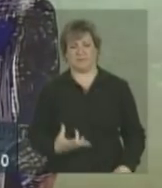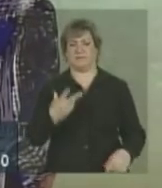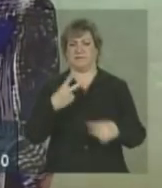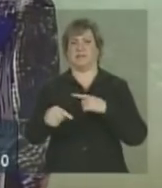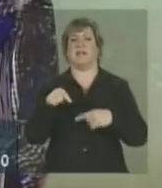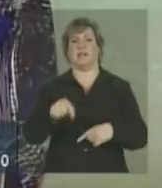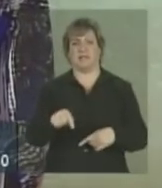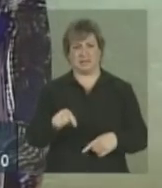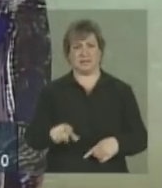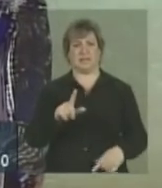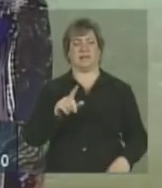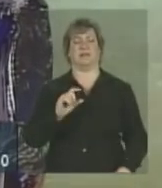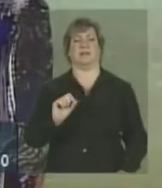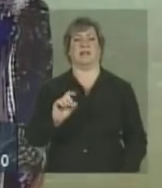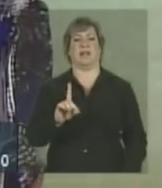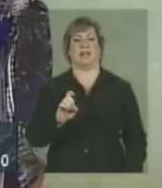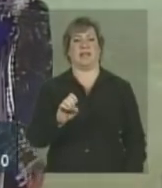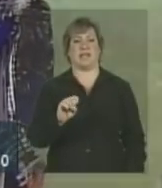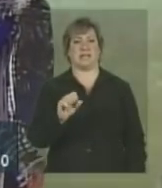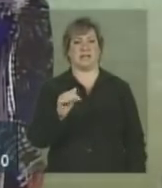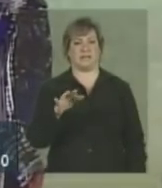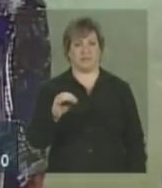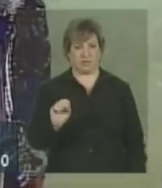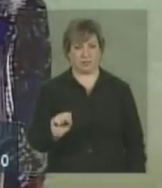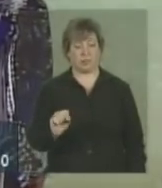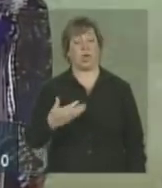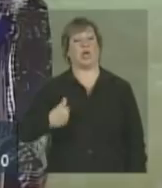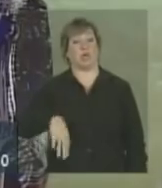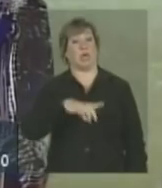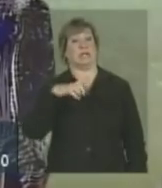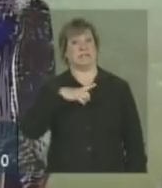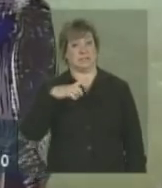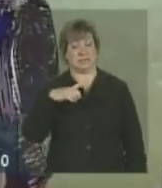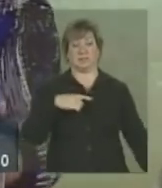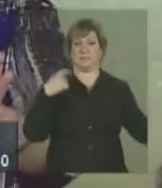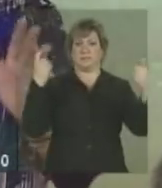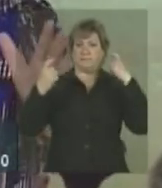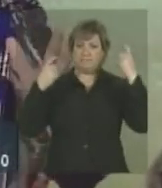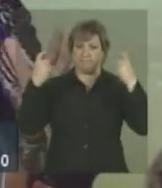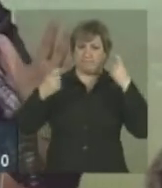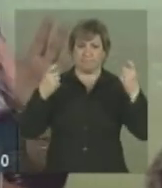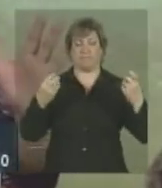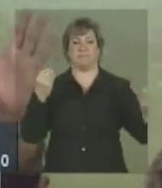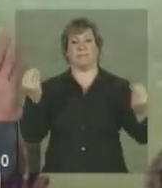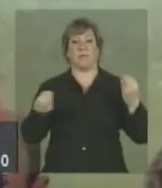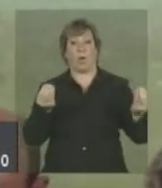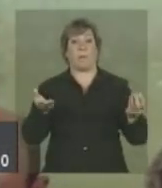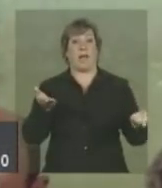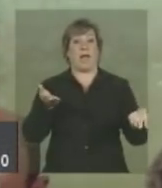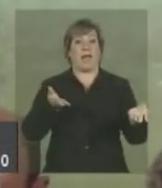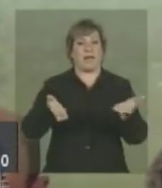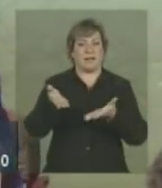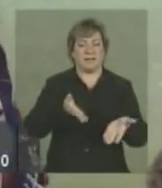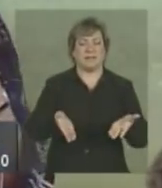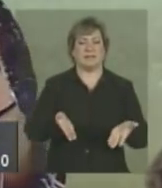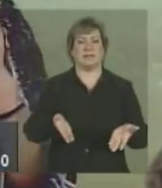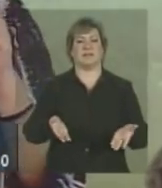desafios. Nós temos tido toda uma preocupação em atender, eu